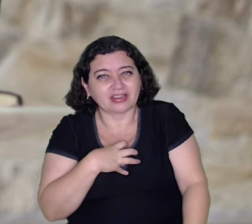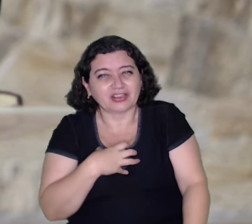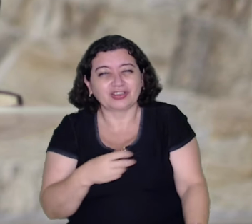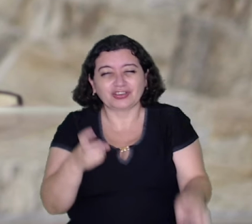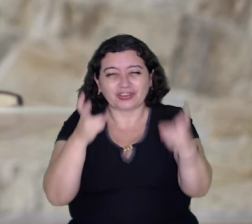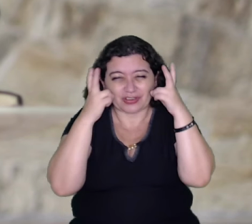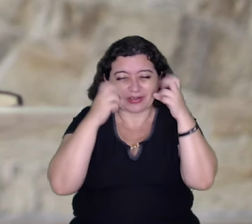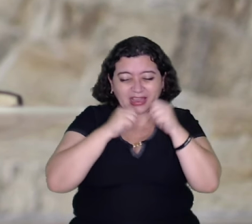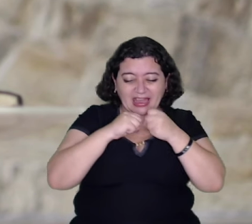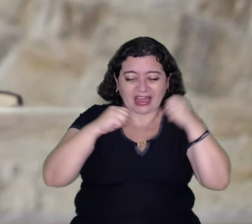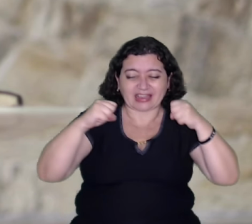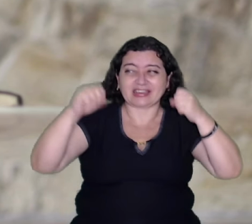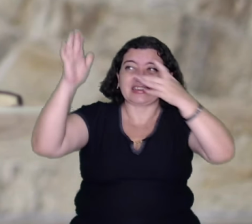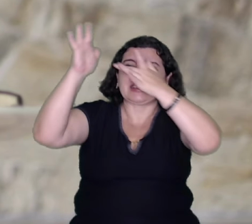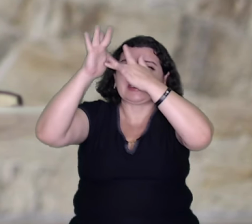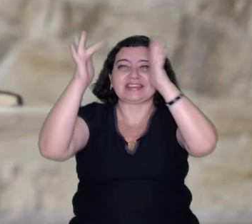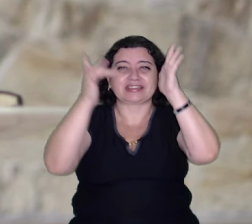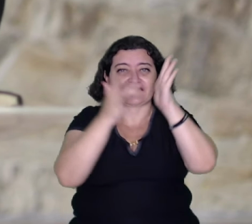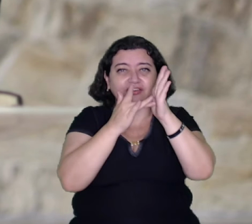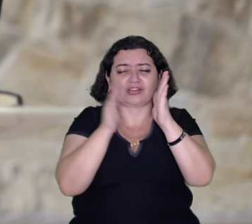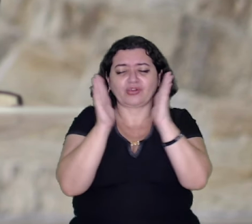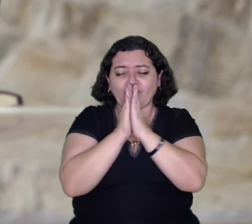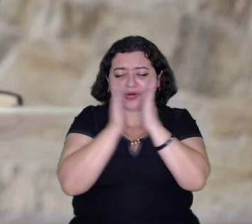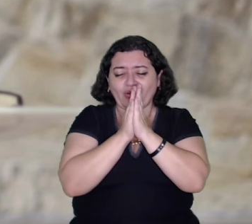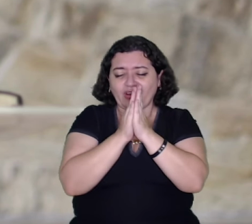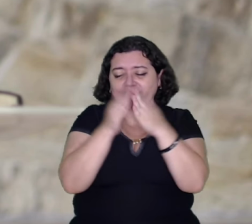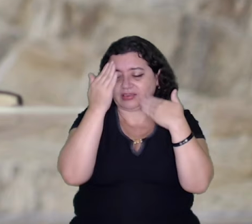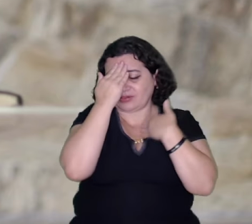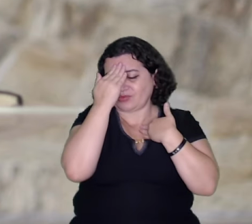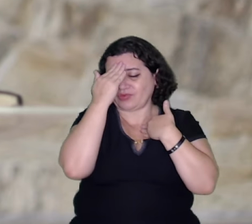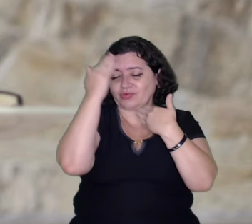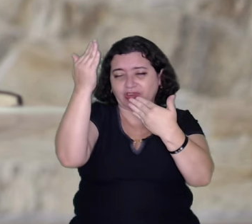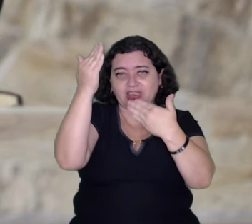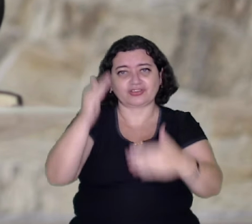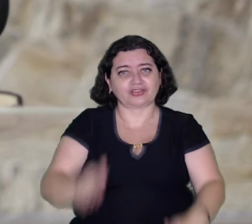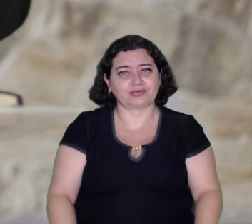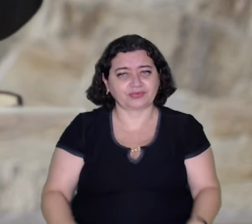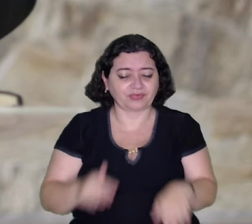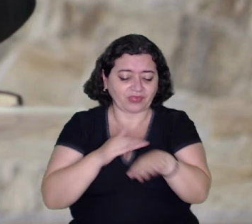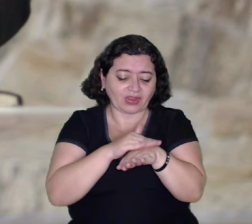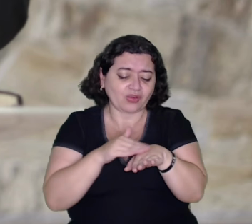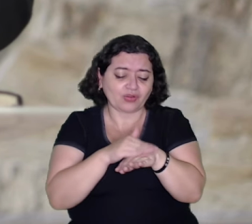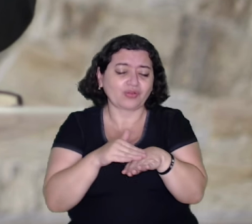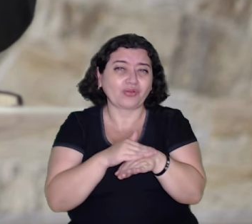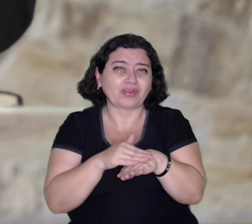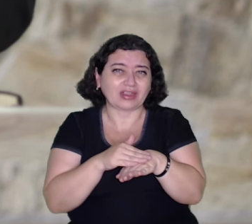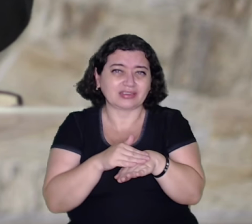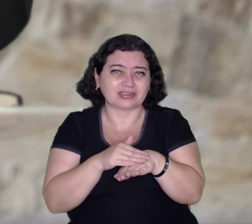a grandeza de Jesus, ore com gratidão. Converse com Ele,